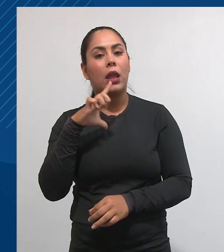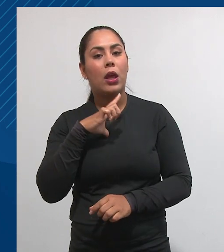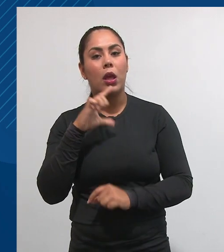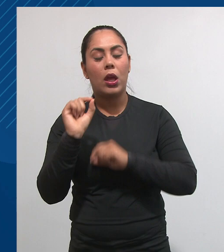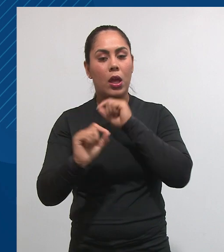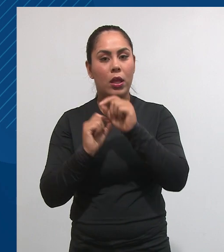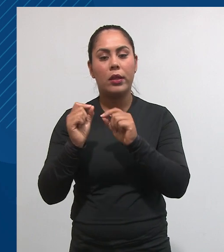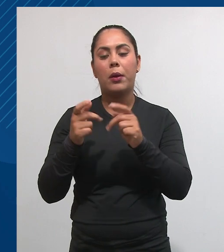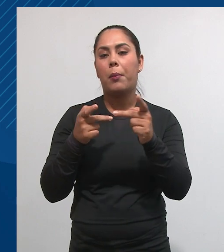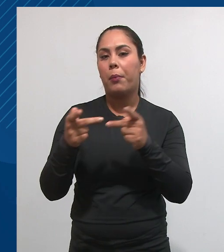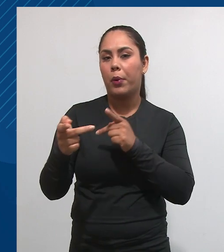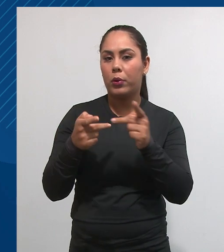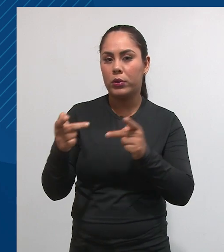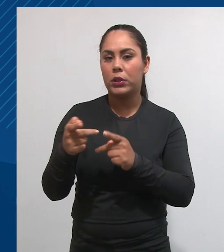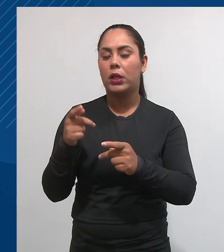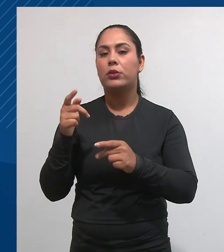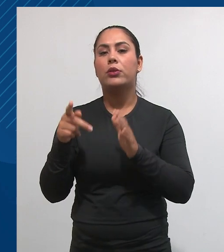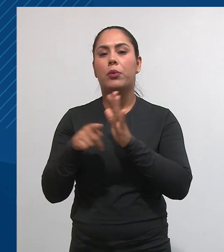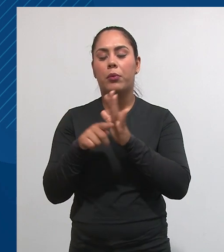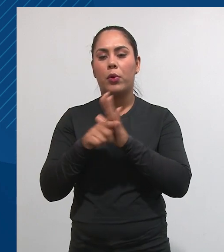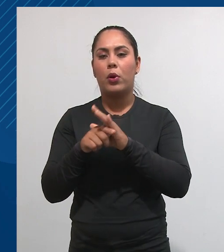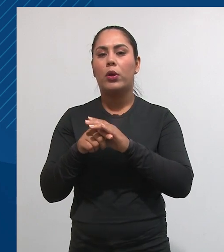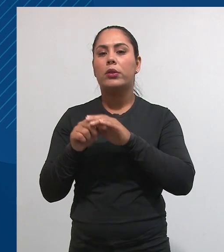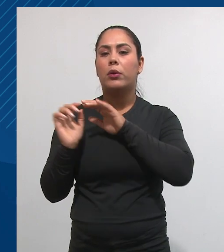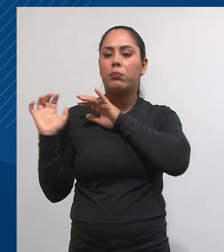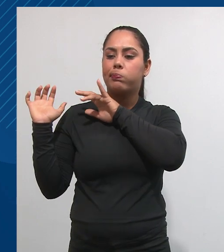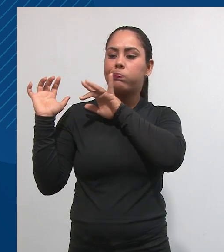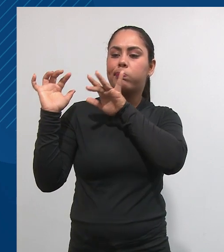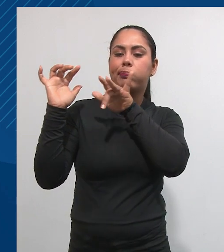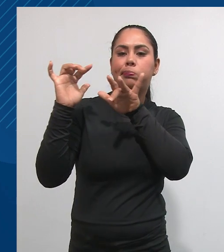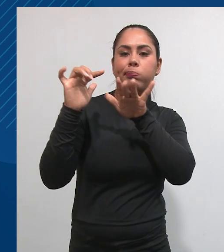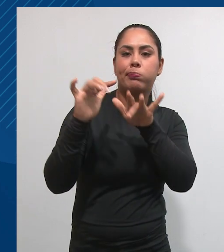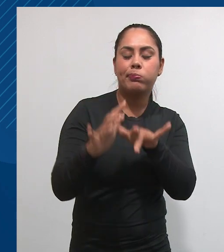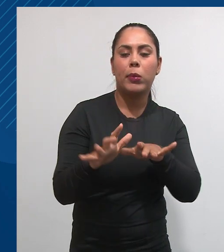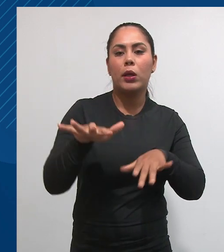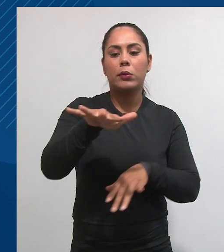existe um projeto de ocupação do espaço amazônico